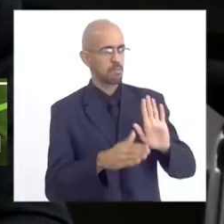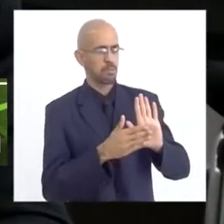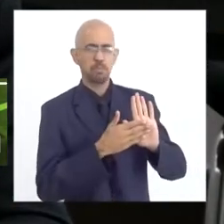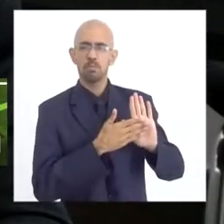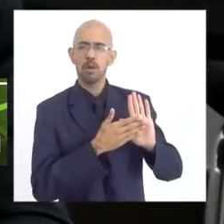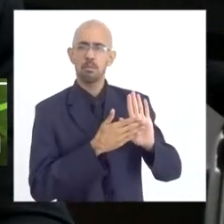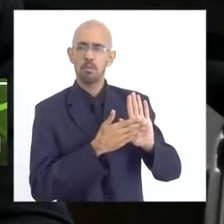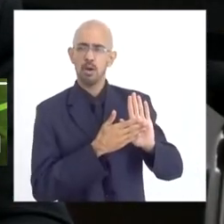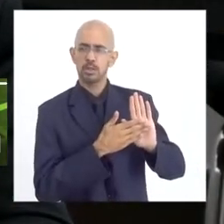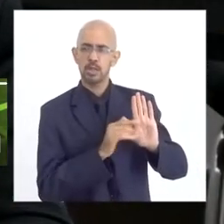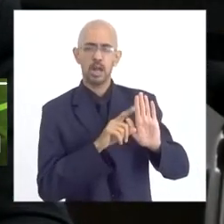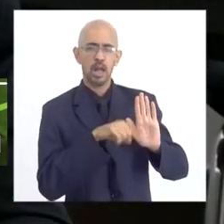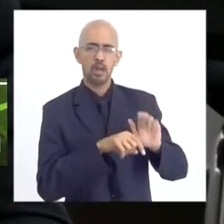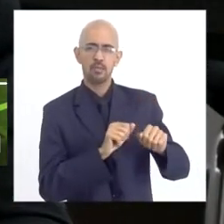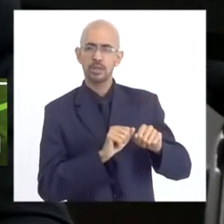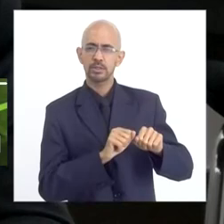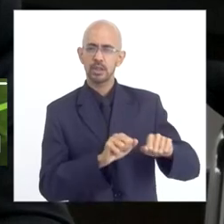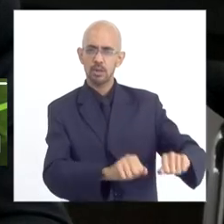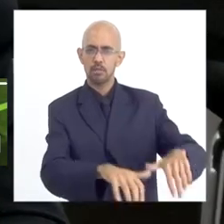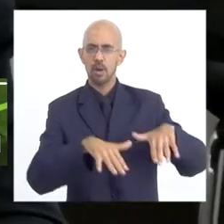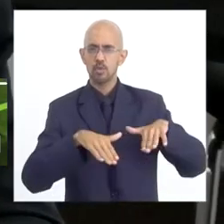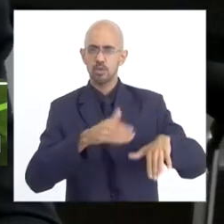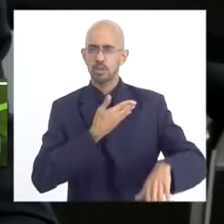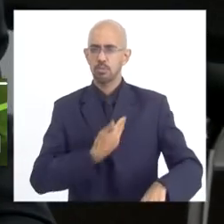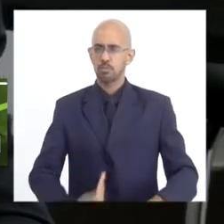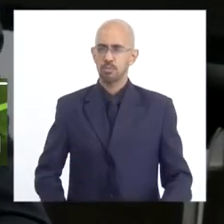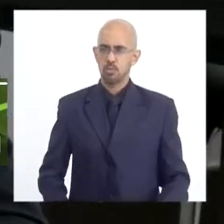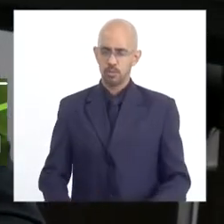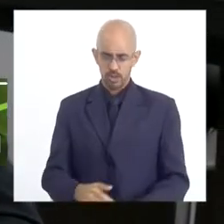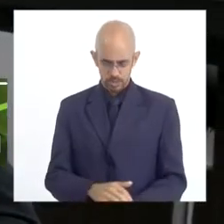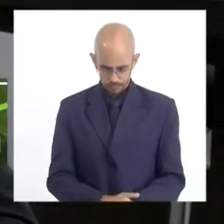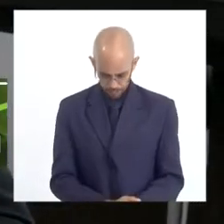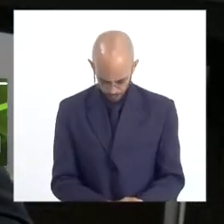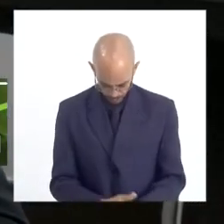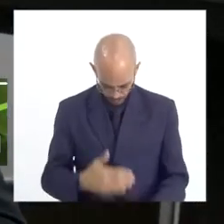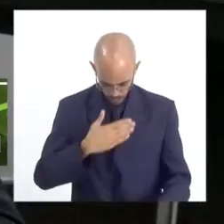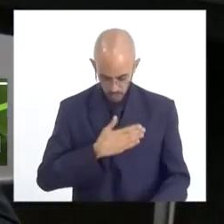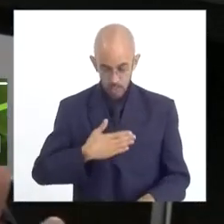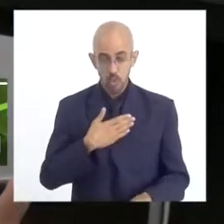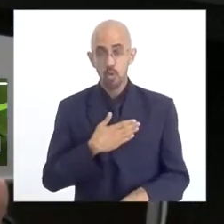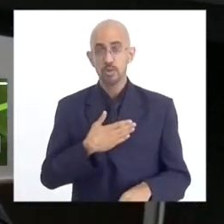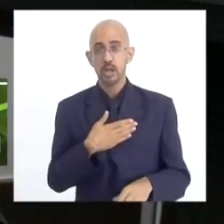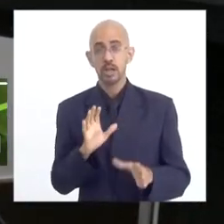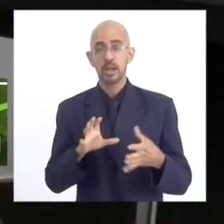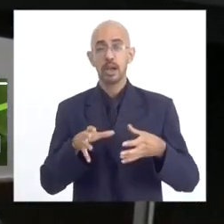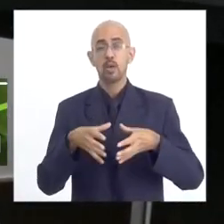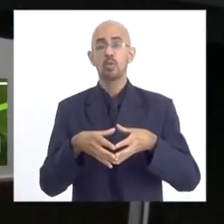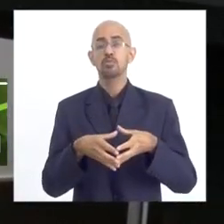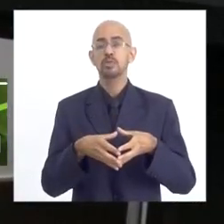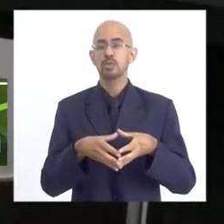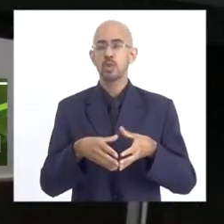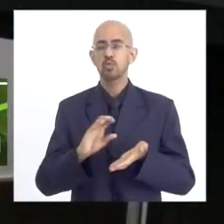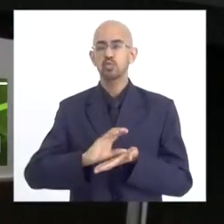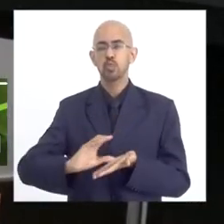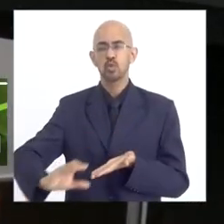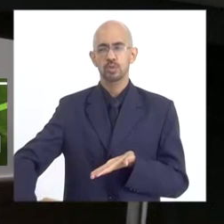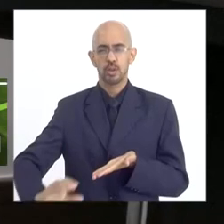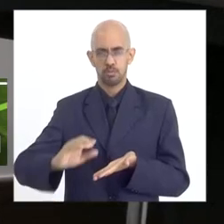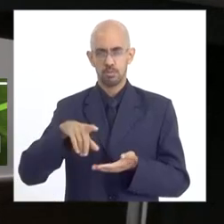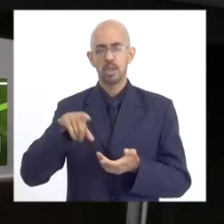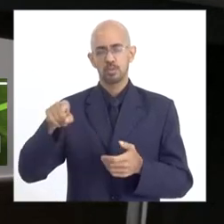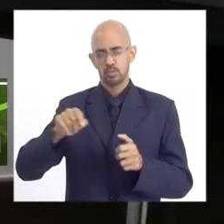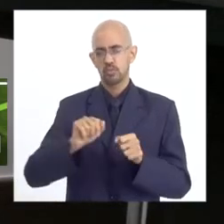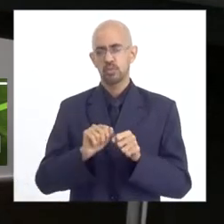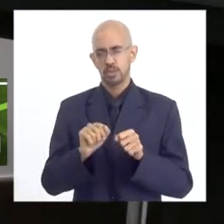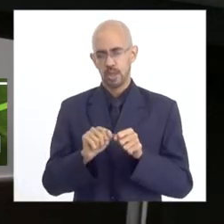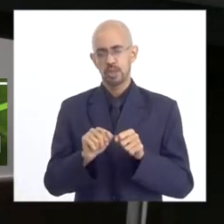fazer uma audiência pública e gostaria de a Comissão de Orçamento fosse a puxadora disso